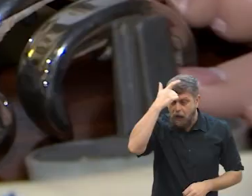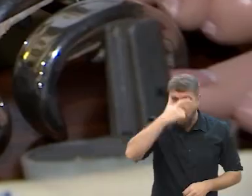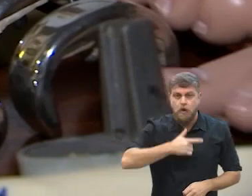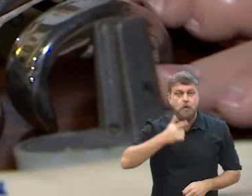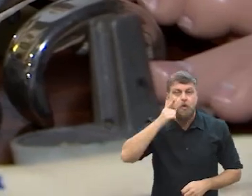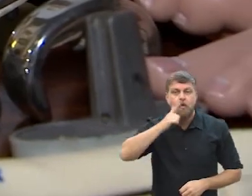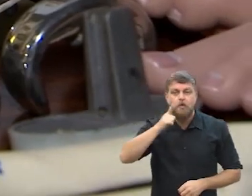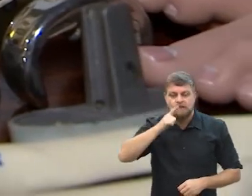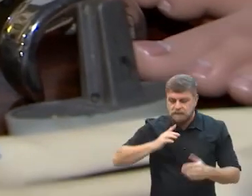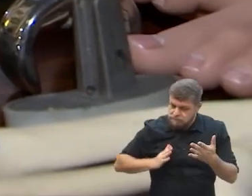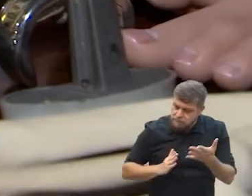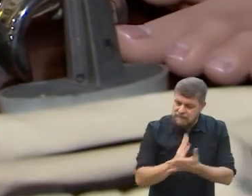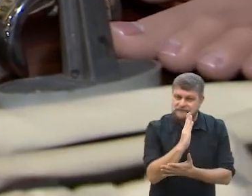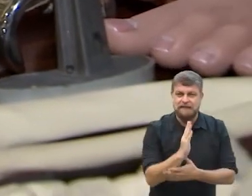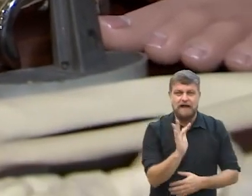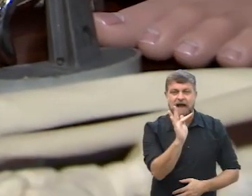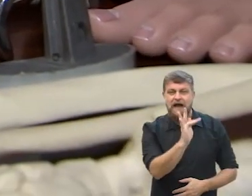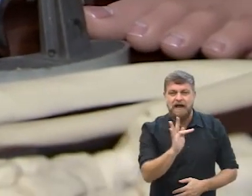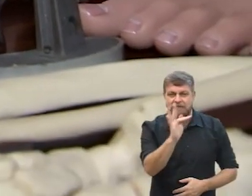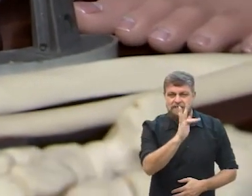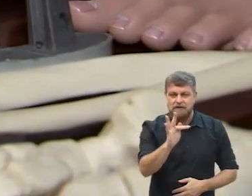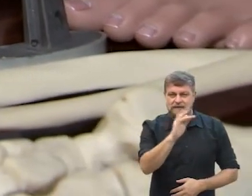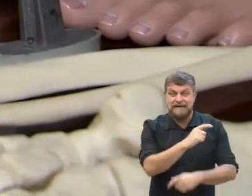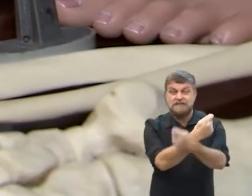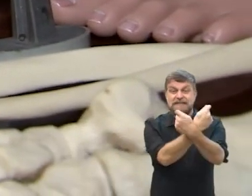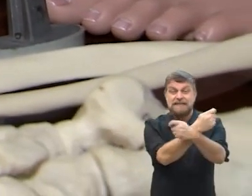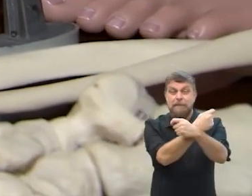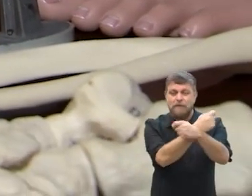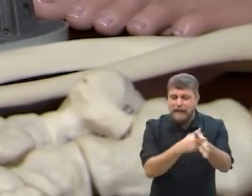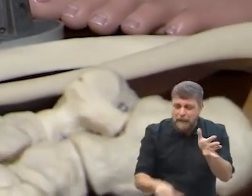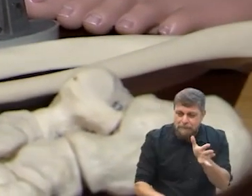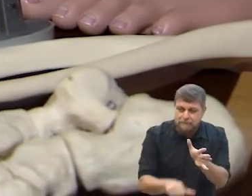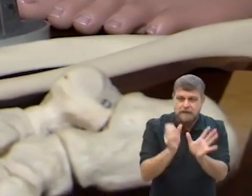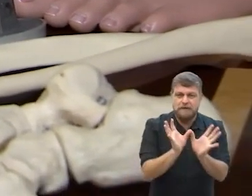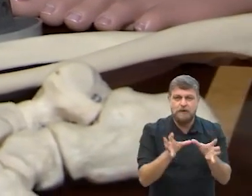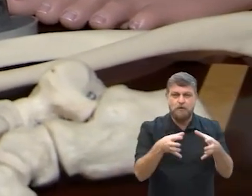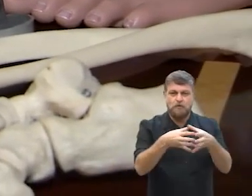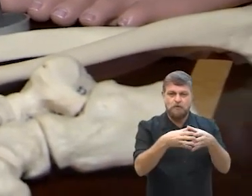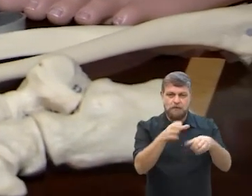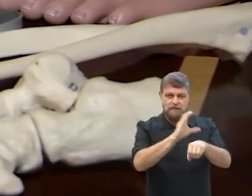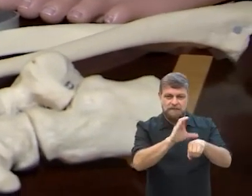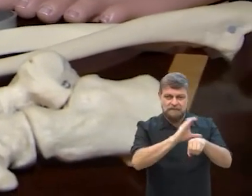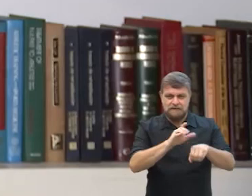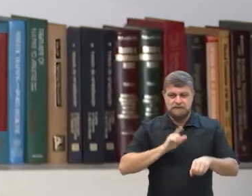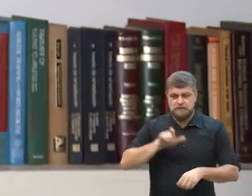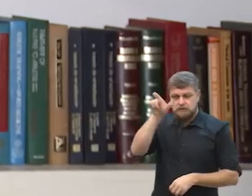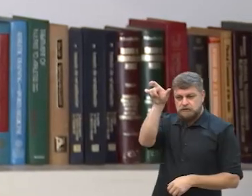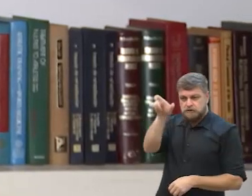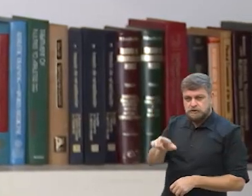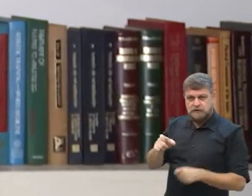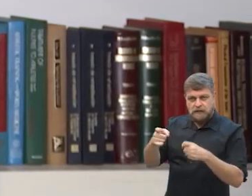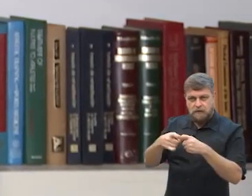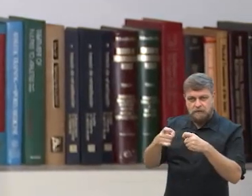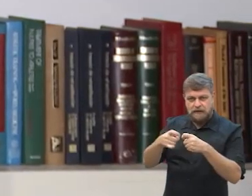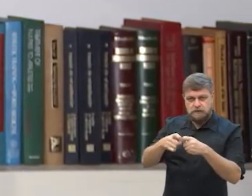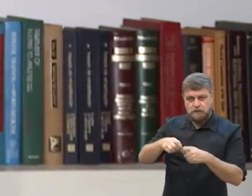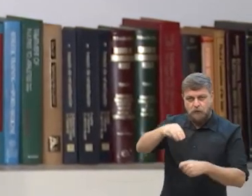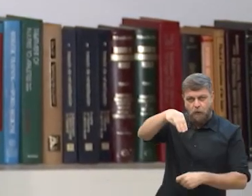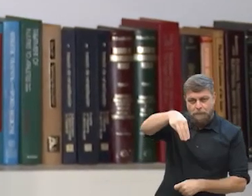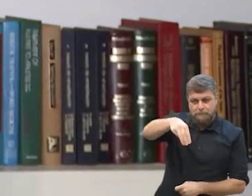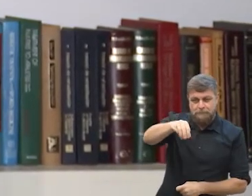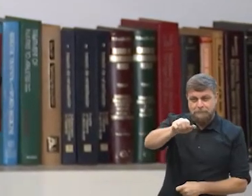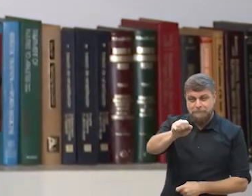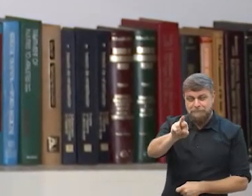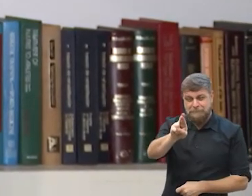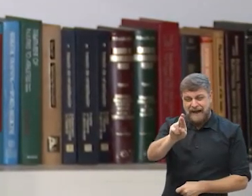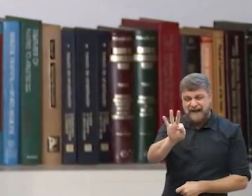consegui entrar na faculdade de fisioterapia da PUC, primeiro ano, que era coordenado pelo Dr. Laércio Martinez, um homem